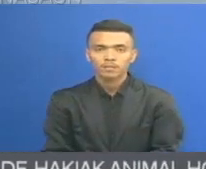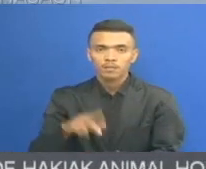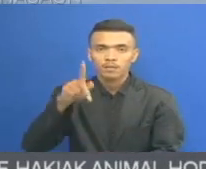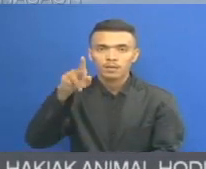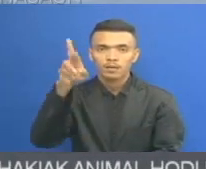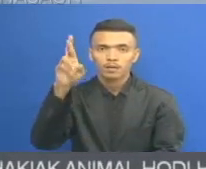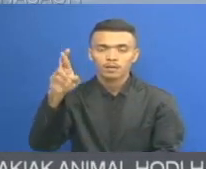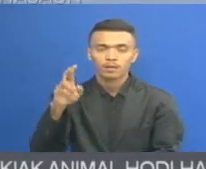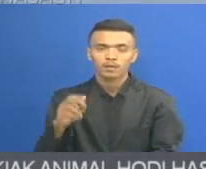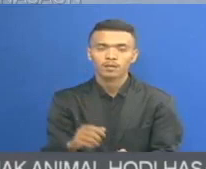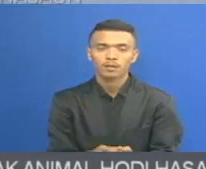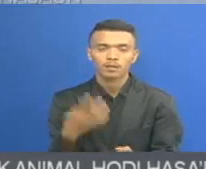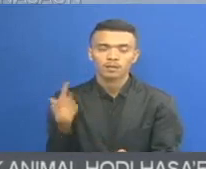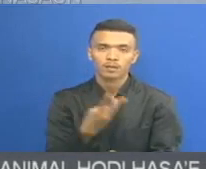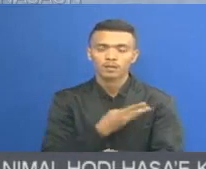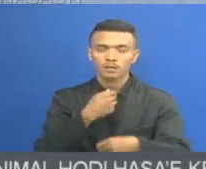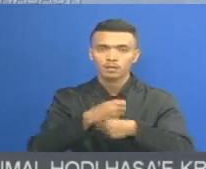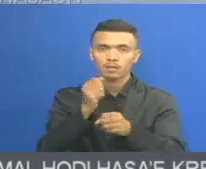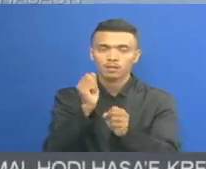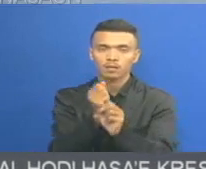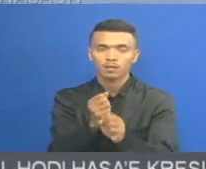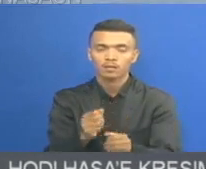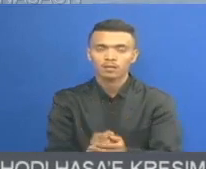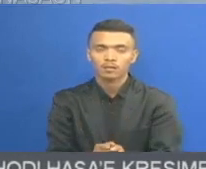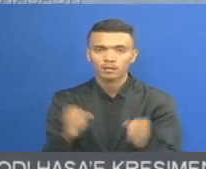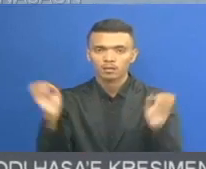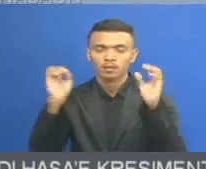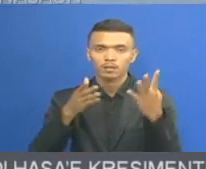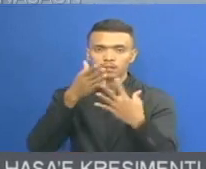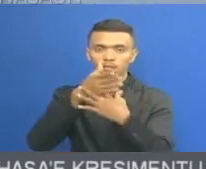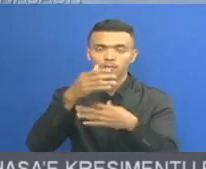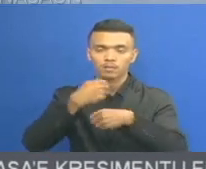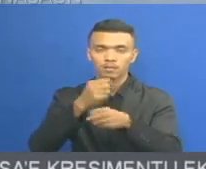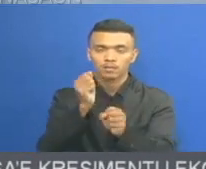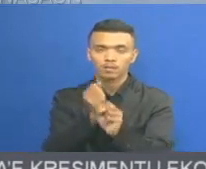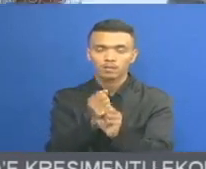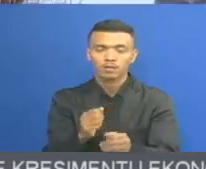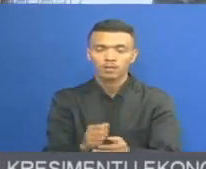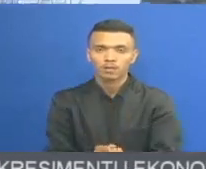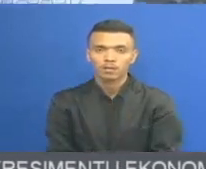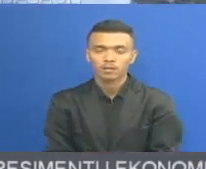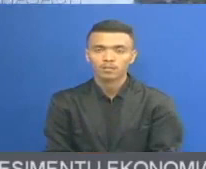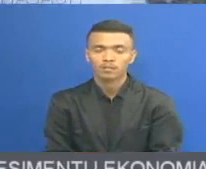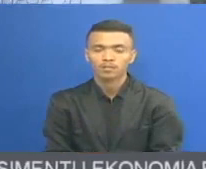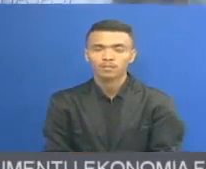tama tama bama sita ita halu. Lata mama sita halu. Plan UUB, wat tulari, wat karbo, i bagia. Ita atu halu sida